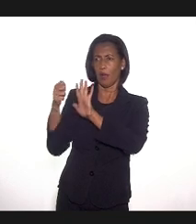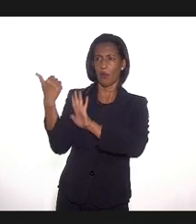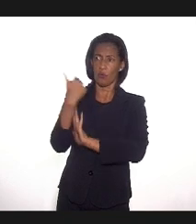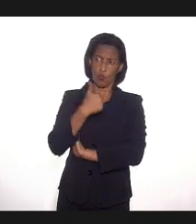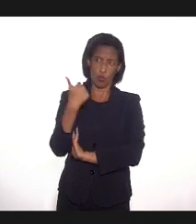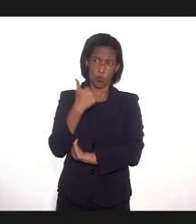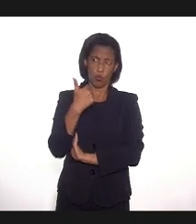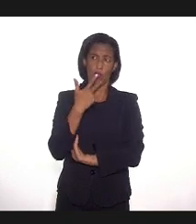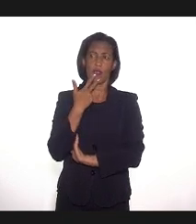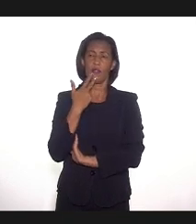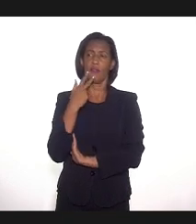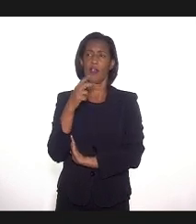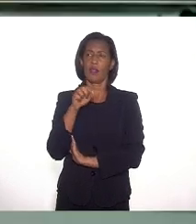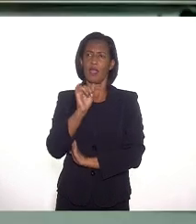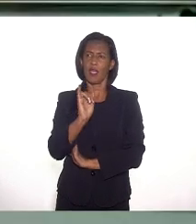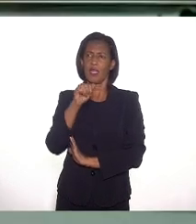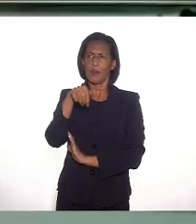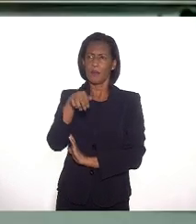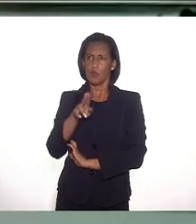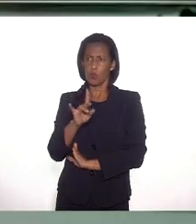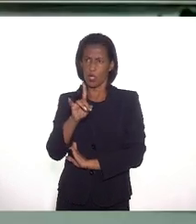imunidade? Não.